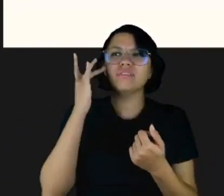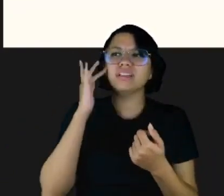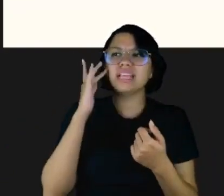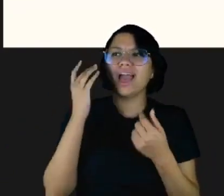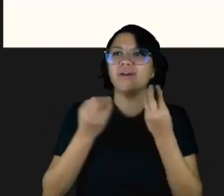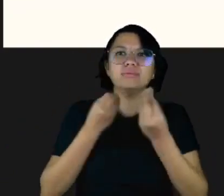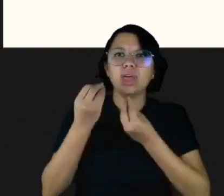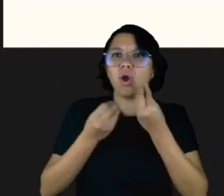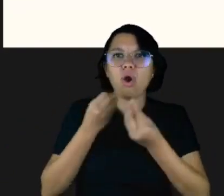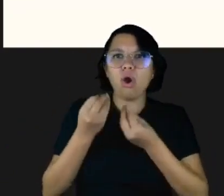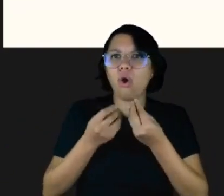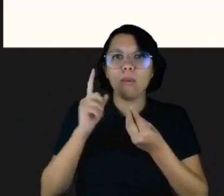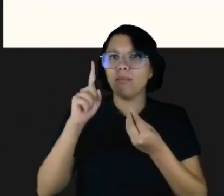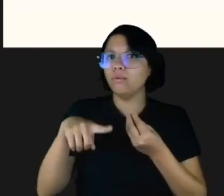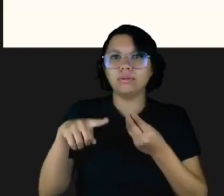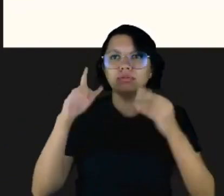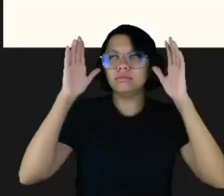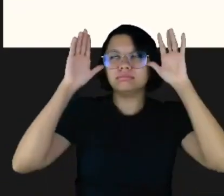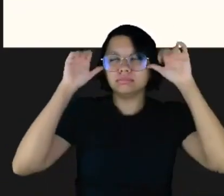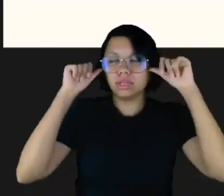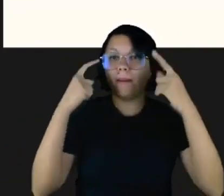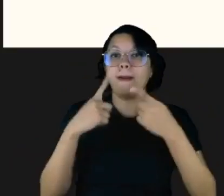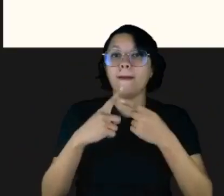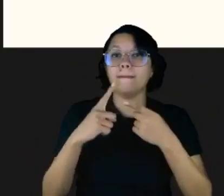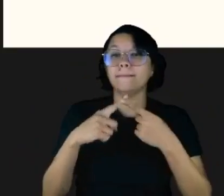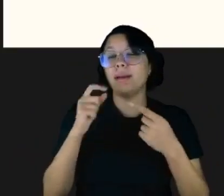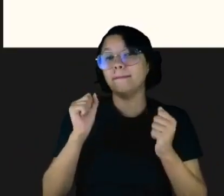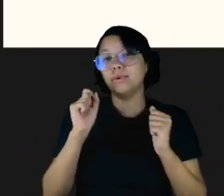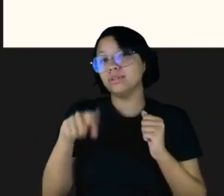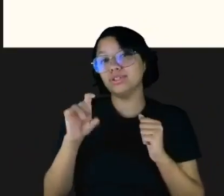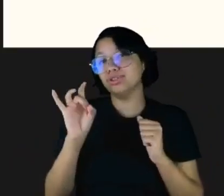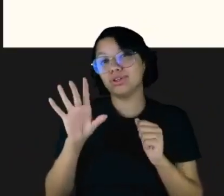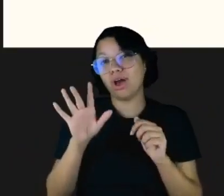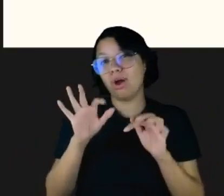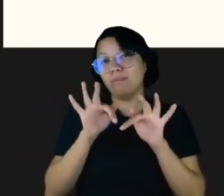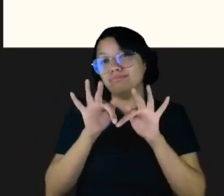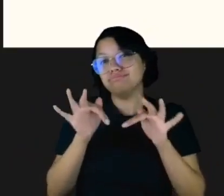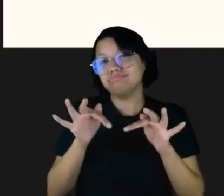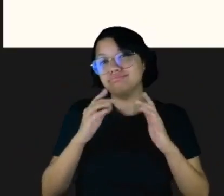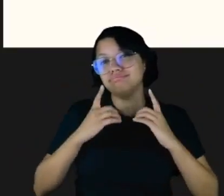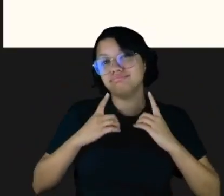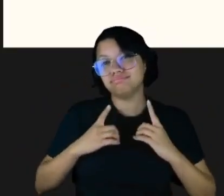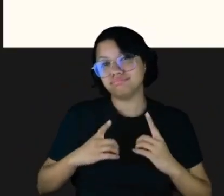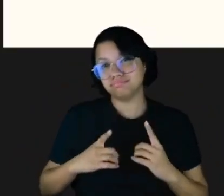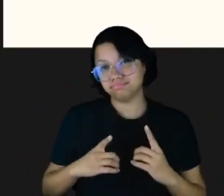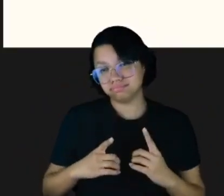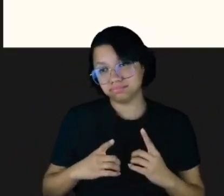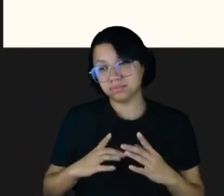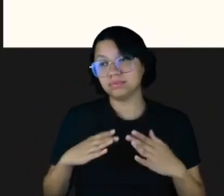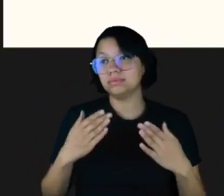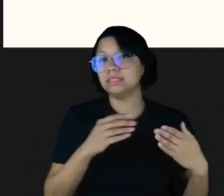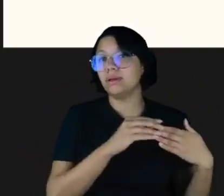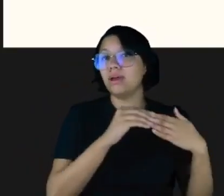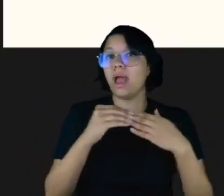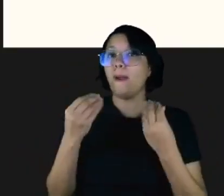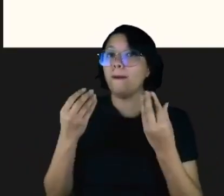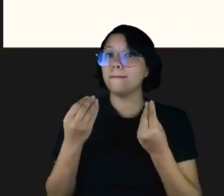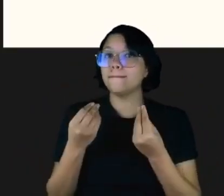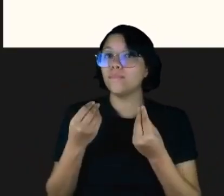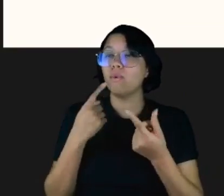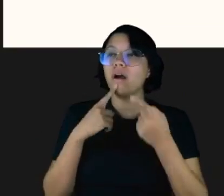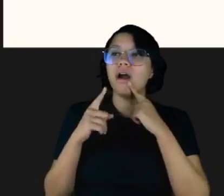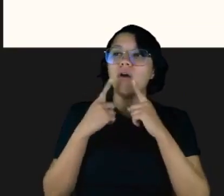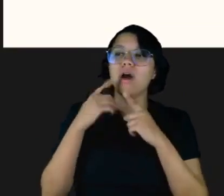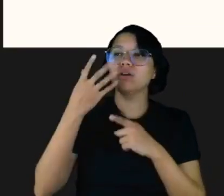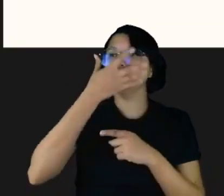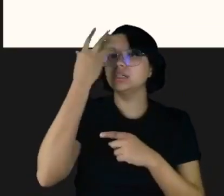tem como não ser um Alzheimer, e pode ser só uma depressão. Tá? Então, traz muita queixa de esquecimento para o